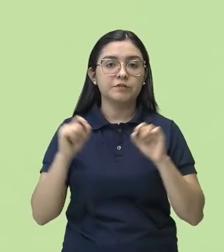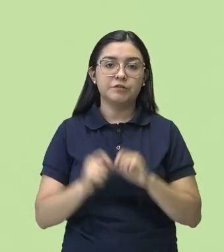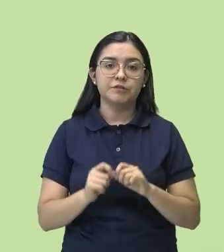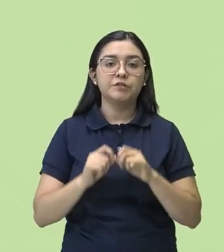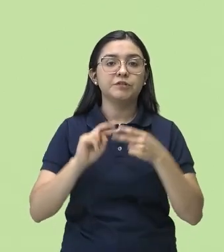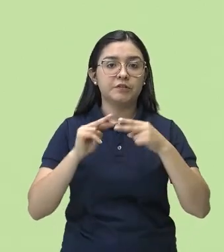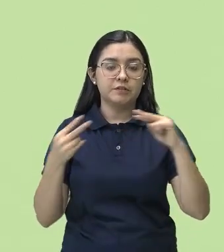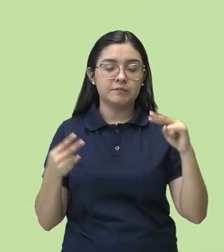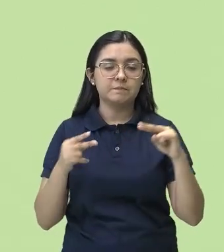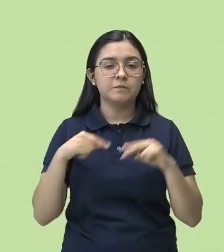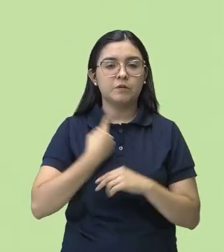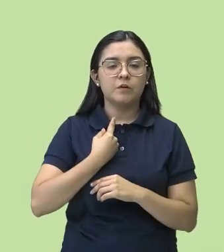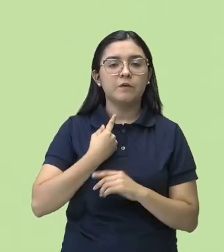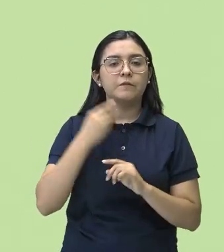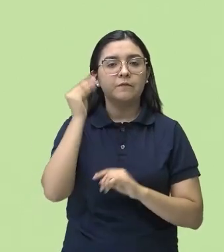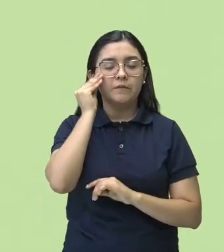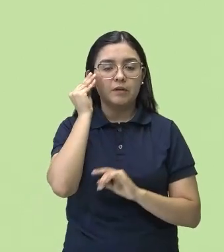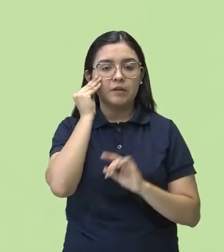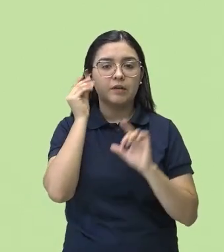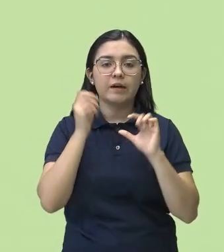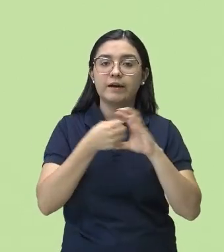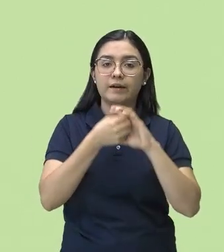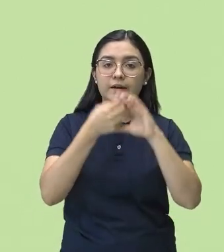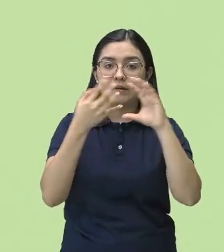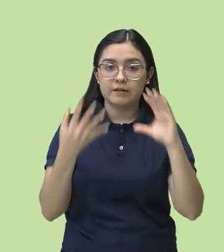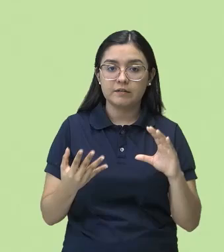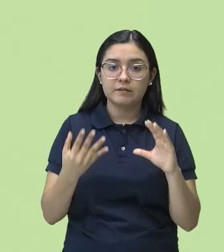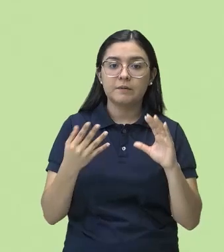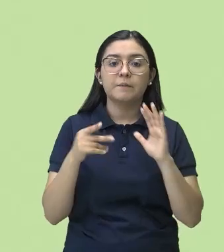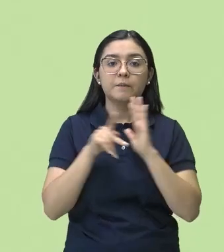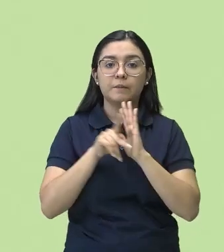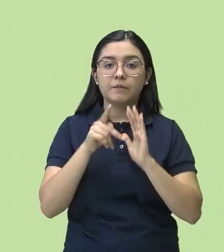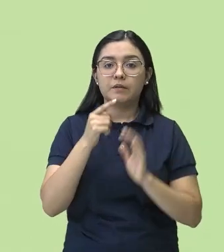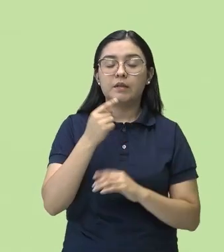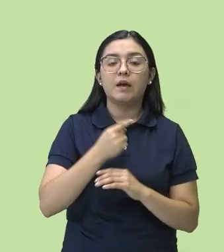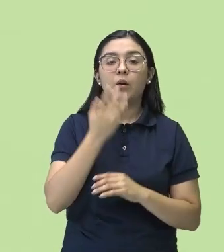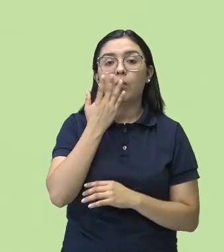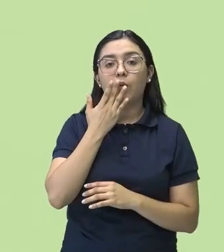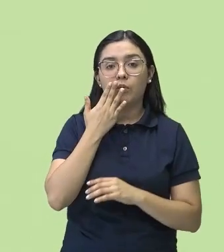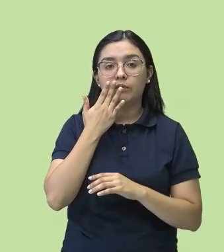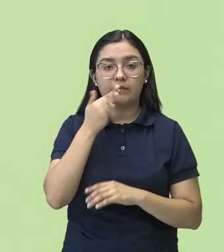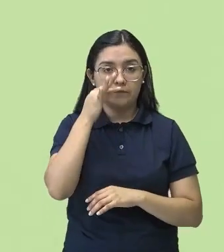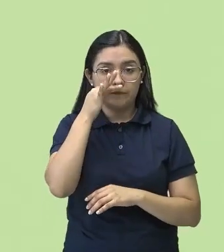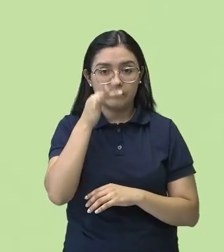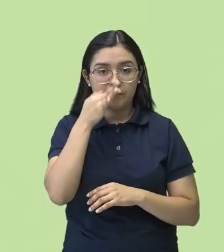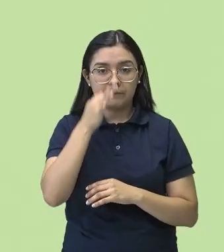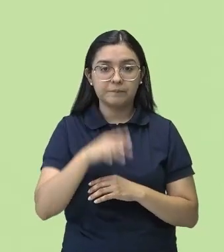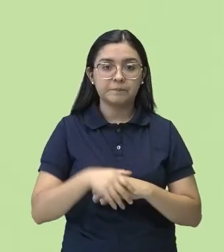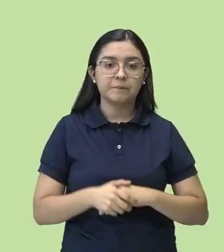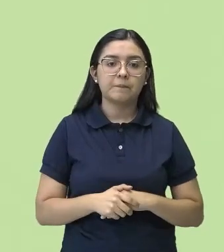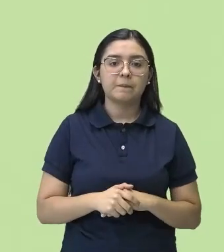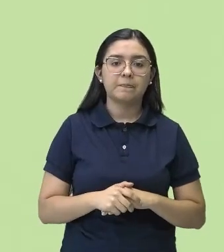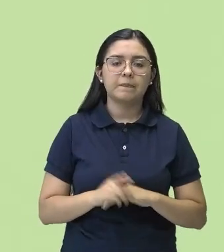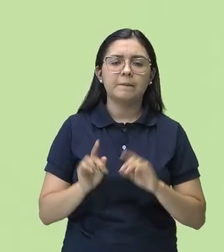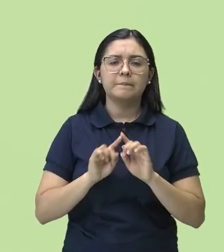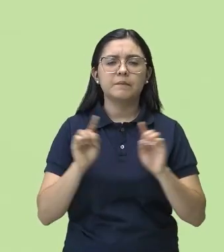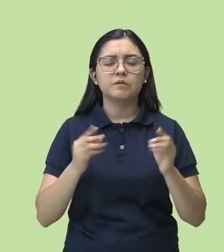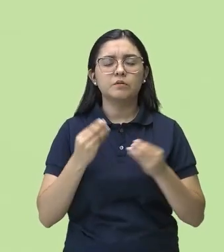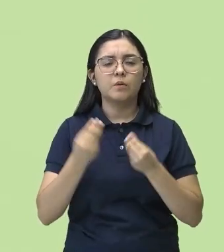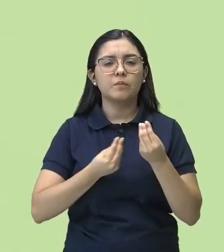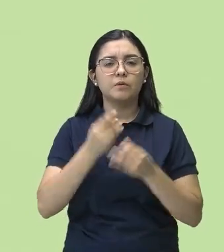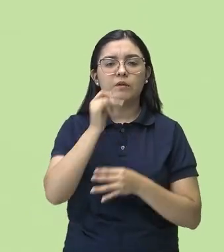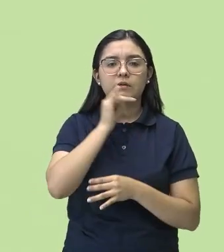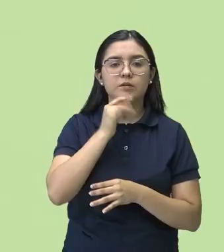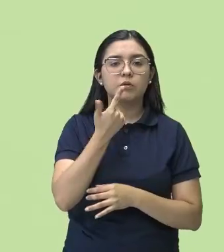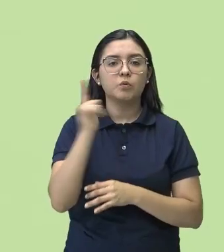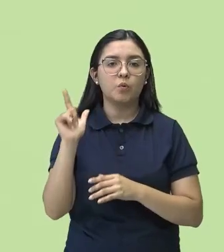Isso aí só observando a característica da cor da flor. Mas e como é que ficam exemplos aí